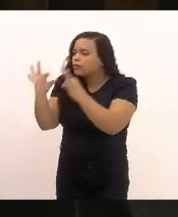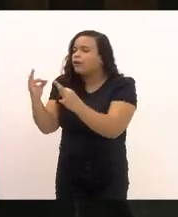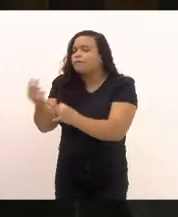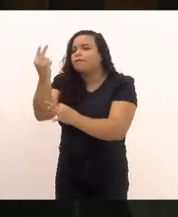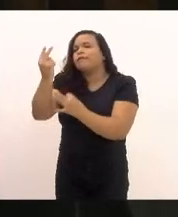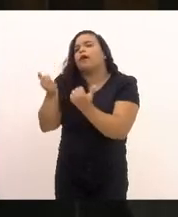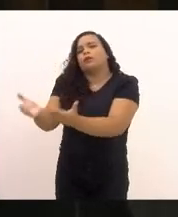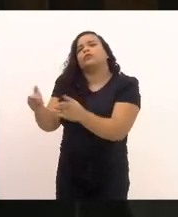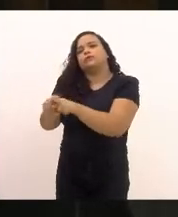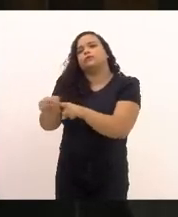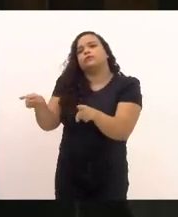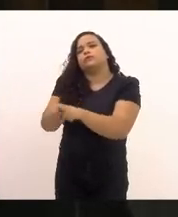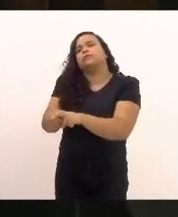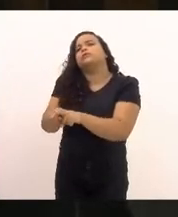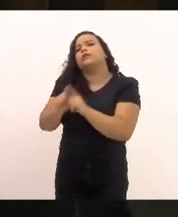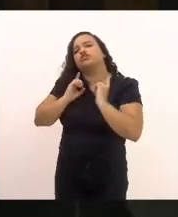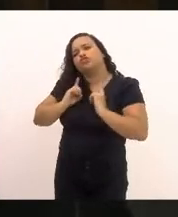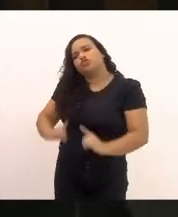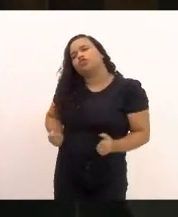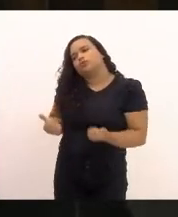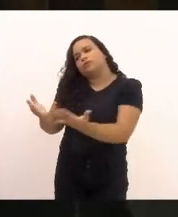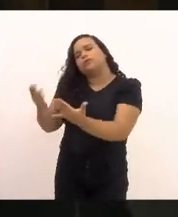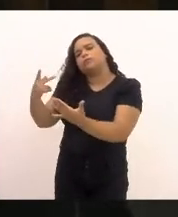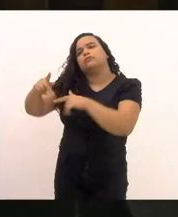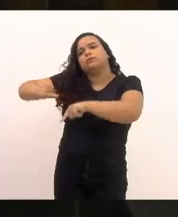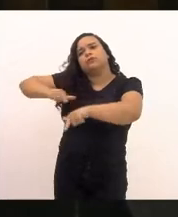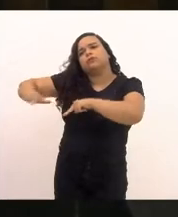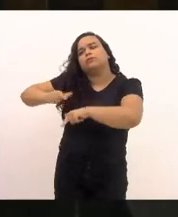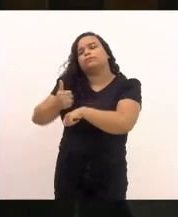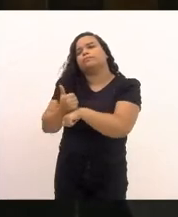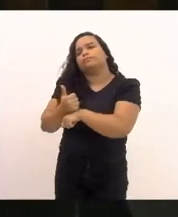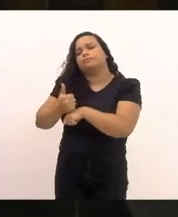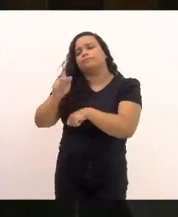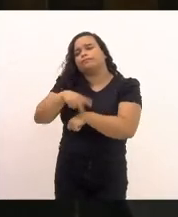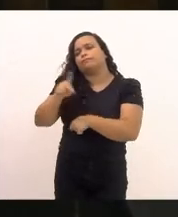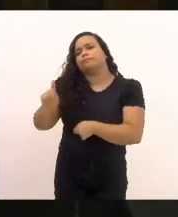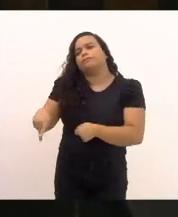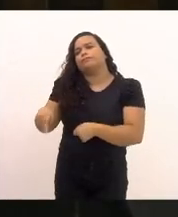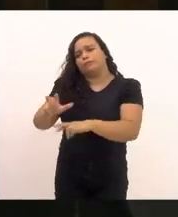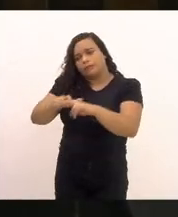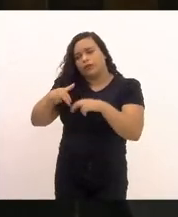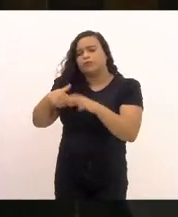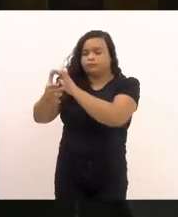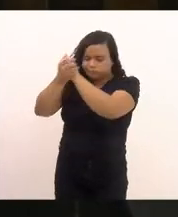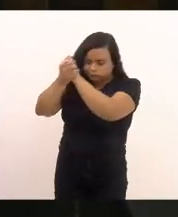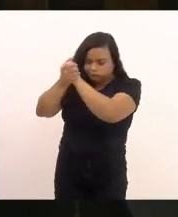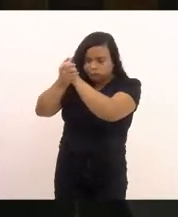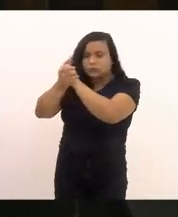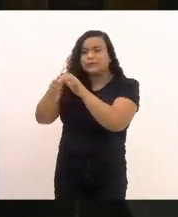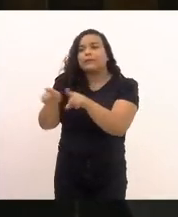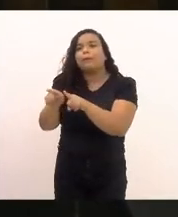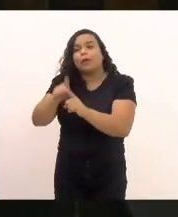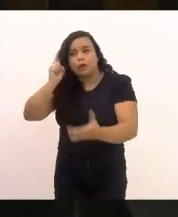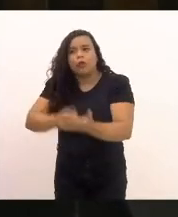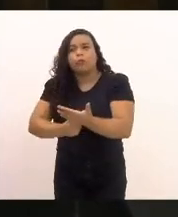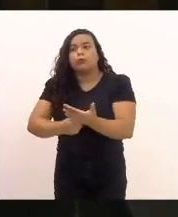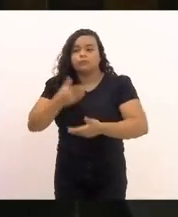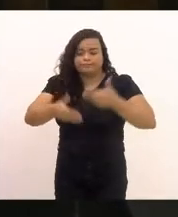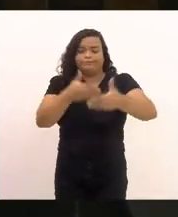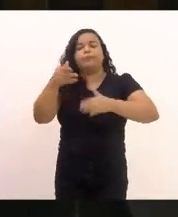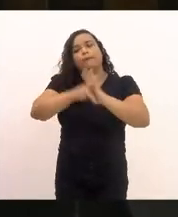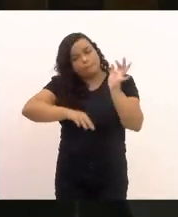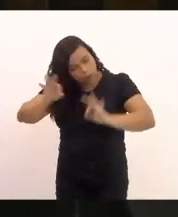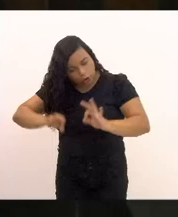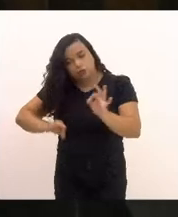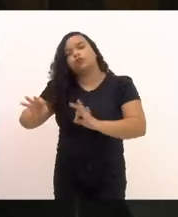precisam ser dignificados no exercício da sua atividade docente. Portanto, fica aqui a minha saudação e o compromisso de fazer avançar a discussão desse